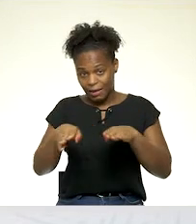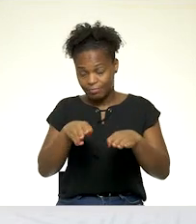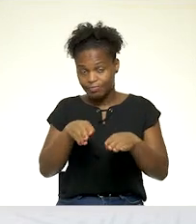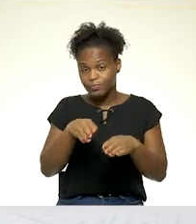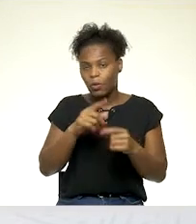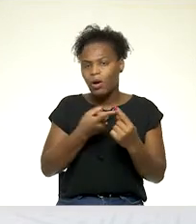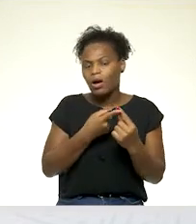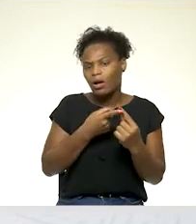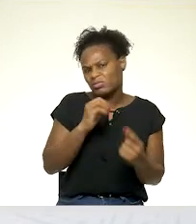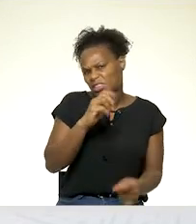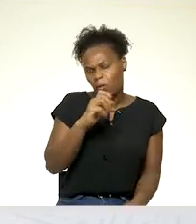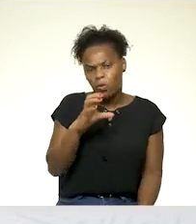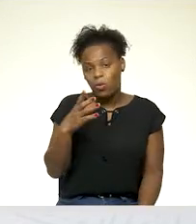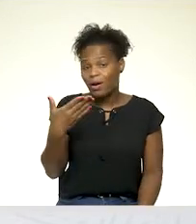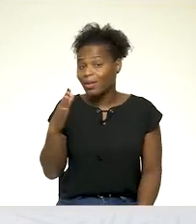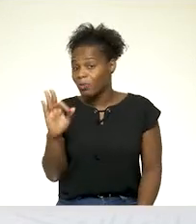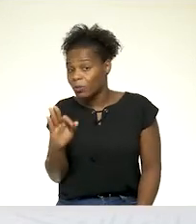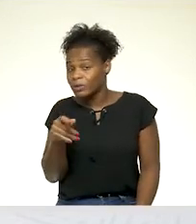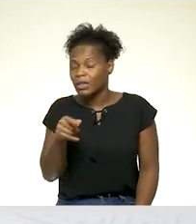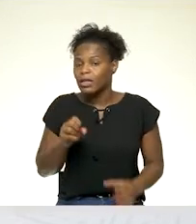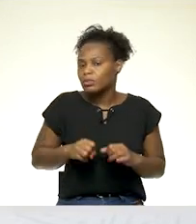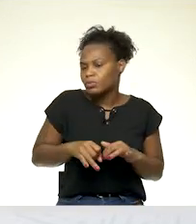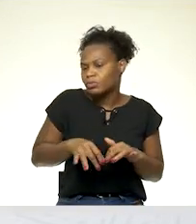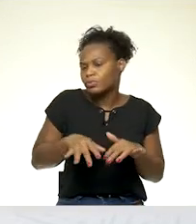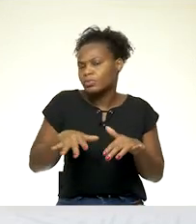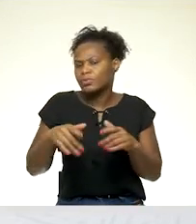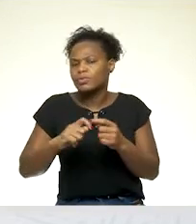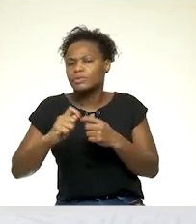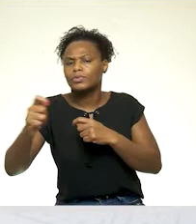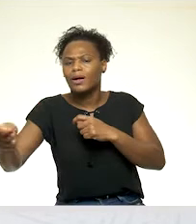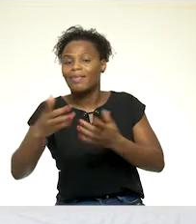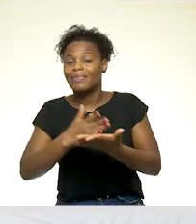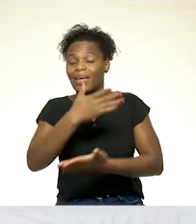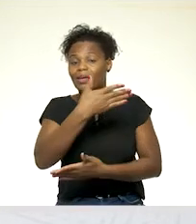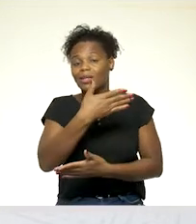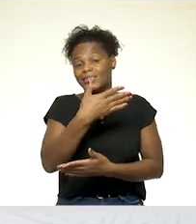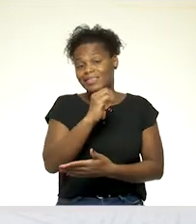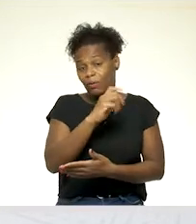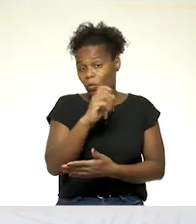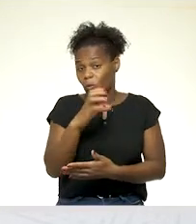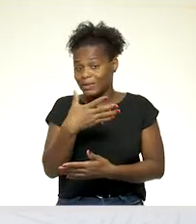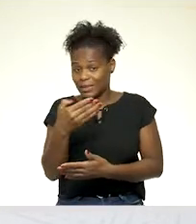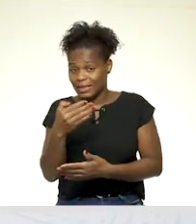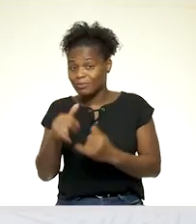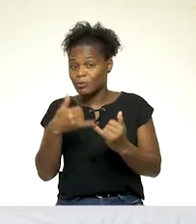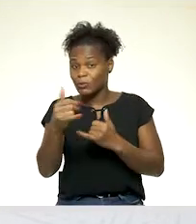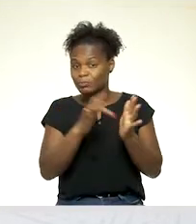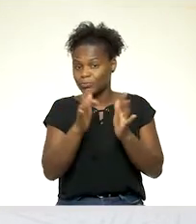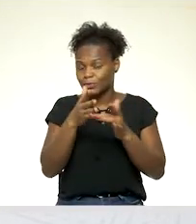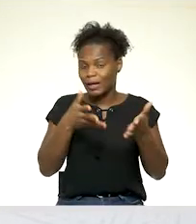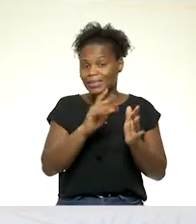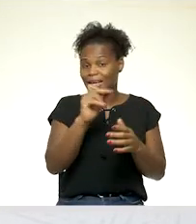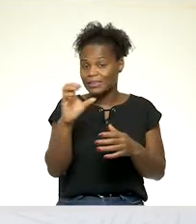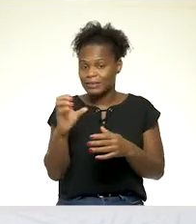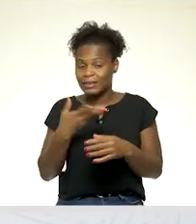nos meados do século XIV, que se estendeu até o século XVII depois de Cristo, atingindo